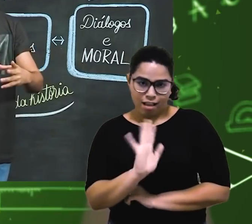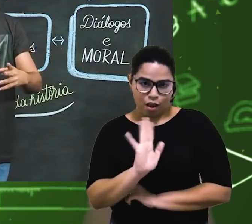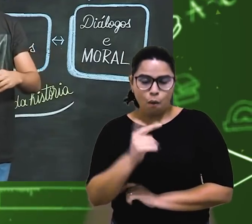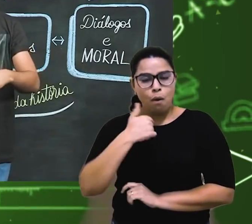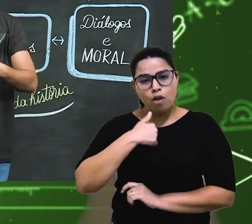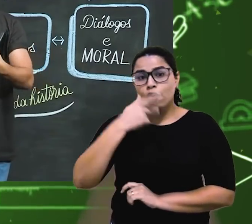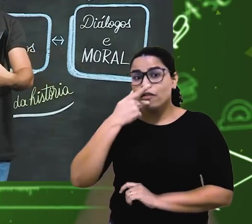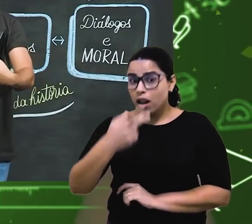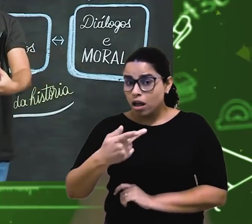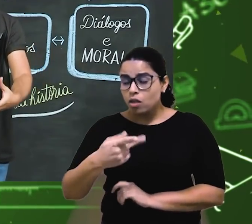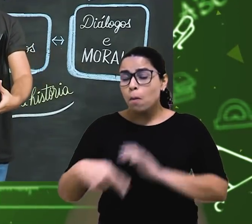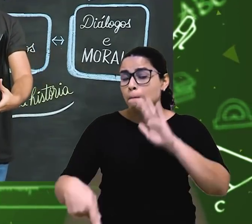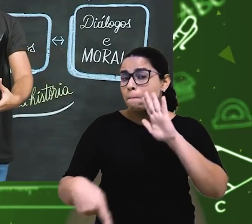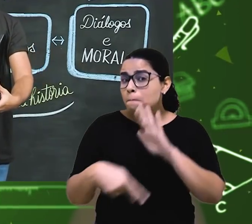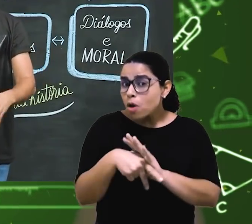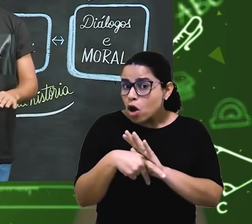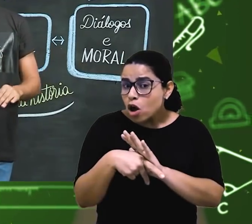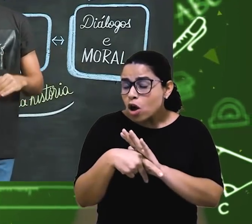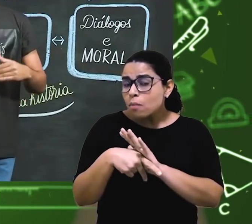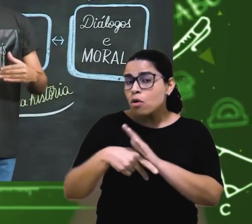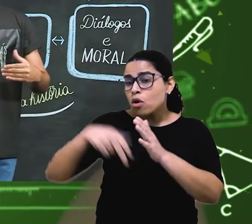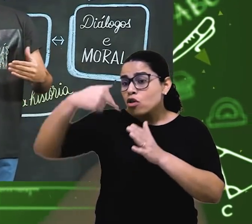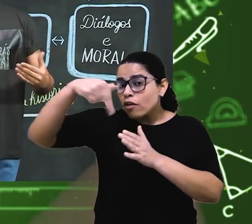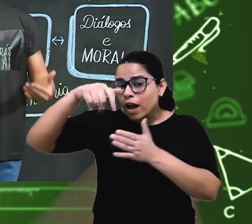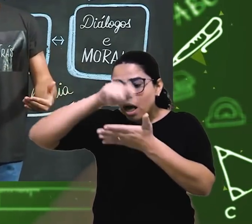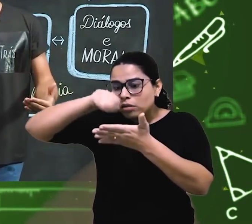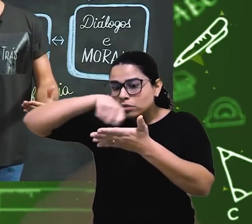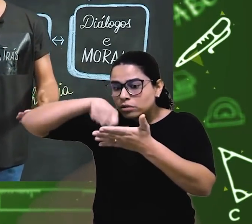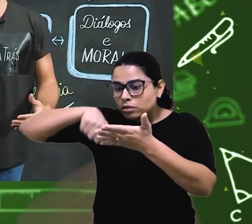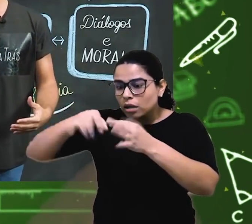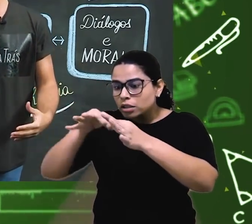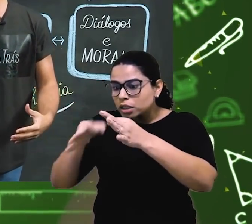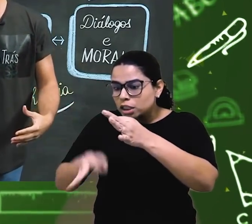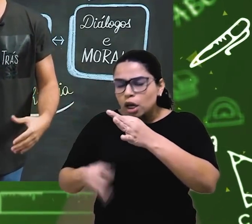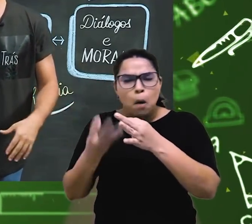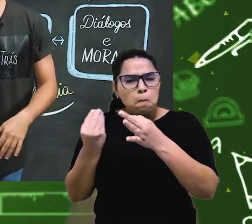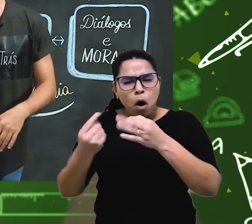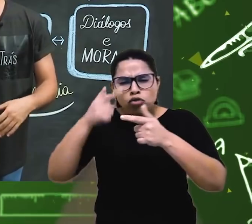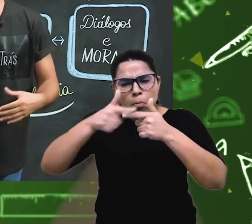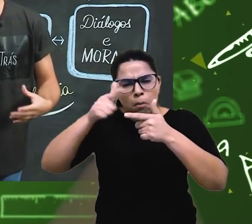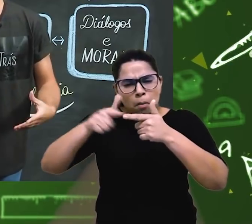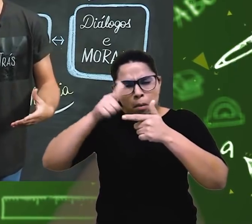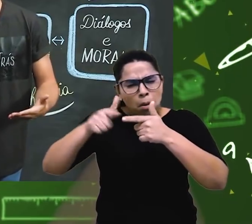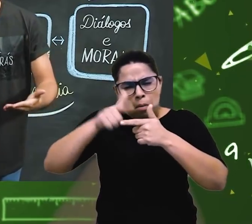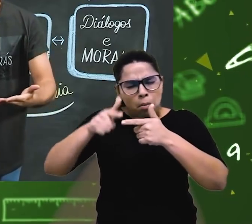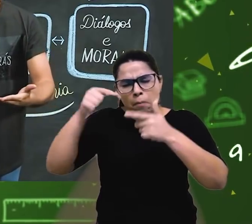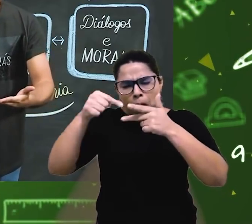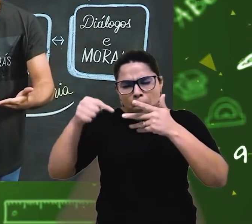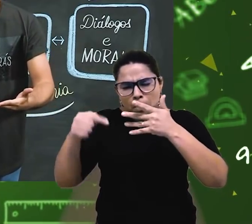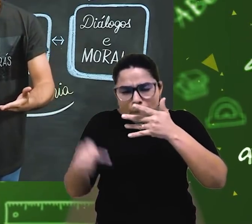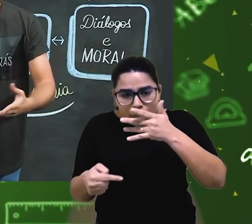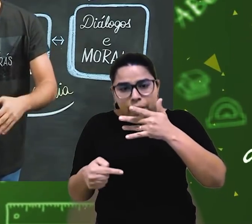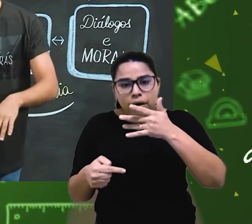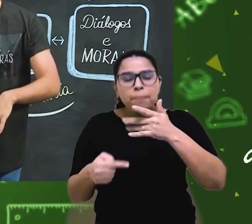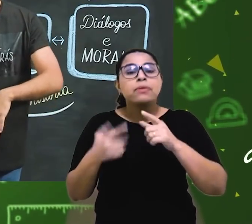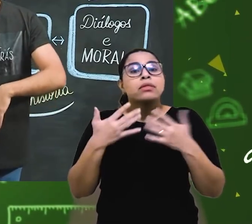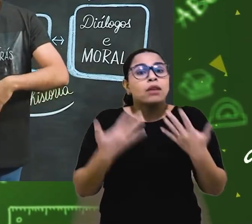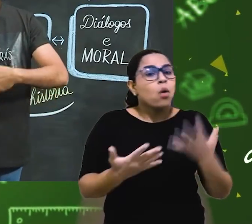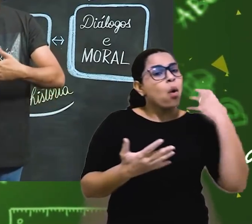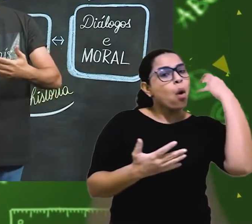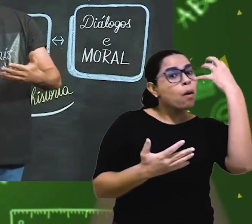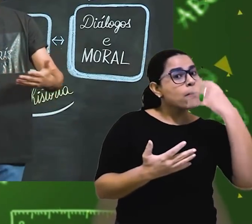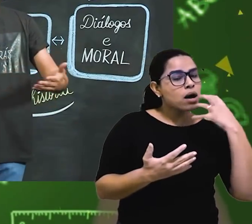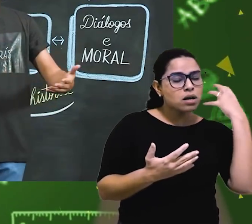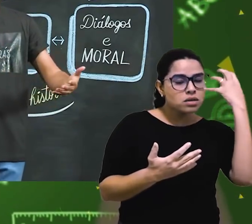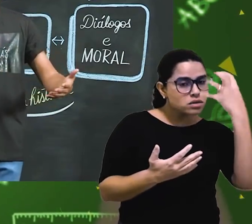mais personagens e mais problemas a serem resolvidos. O romance já é um gênero narrativo muito maior, publicado em formato de livro. O Brasil